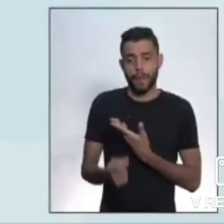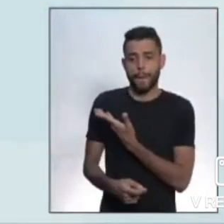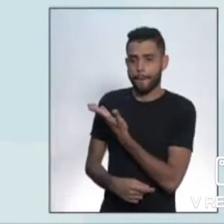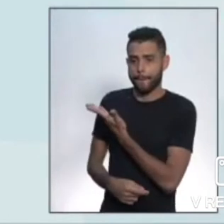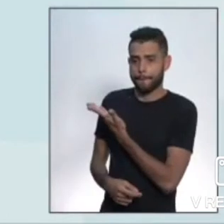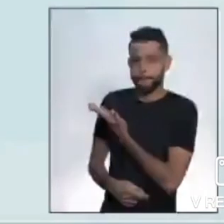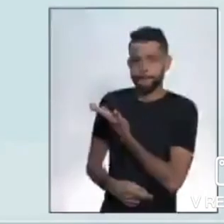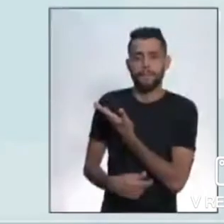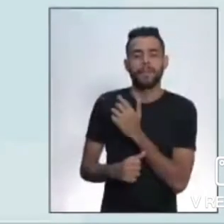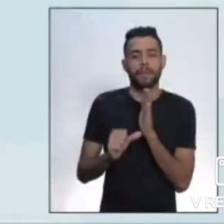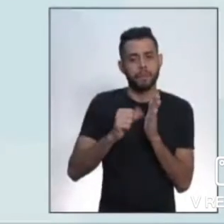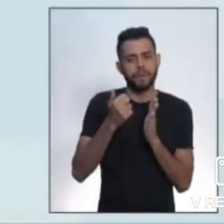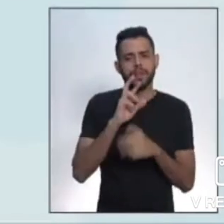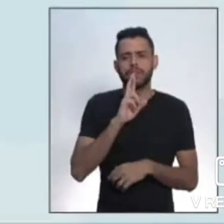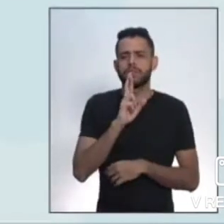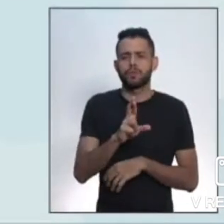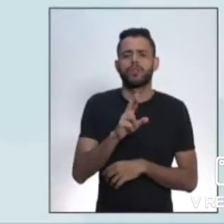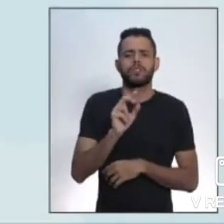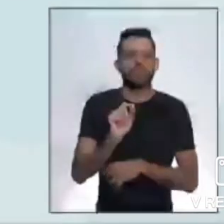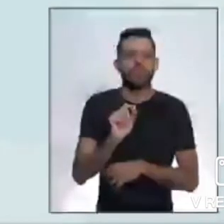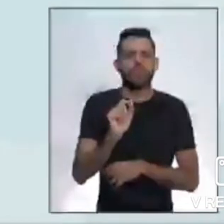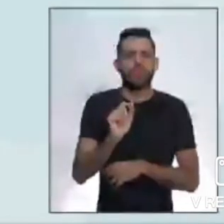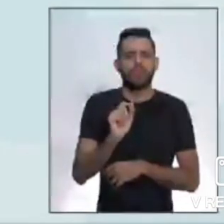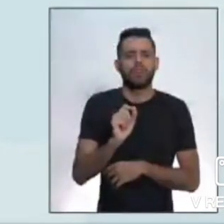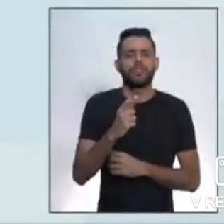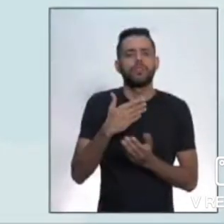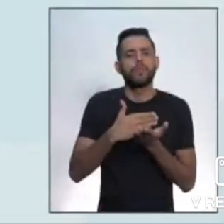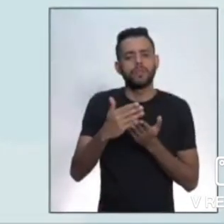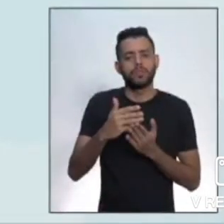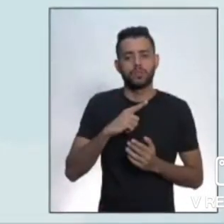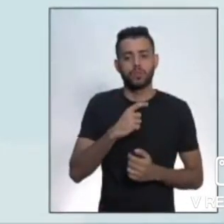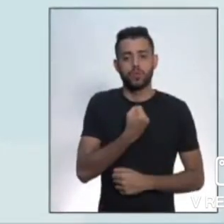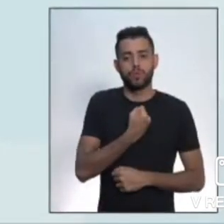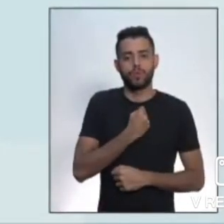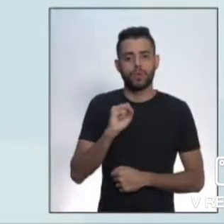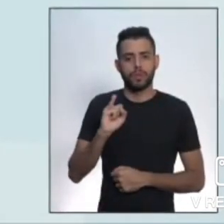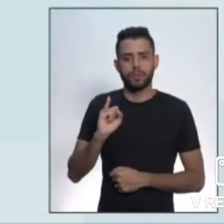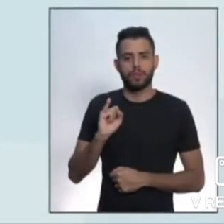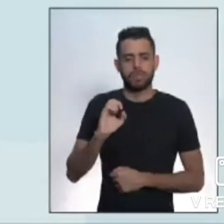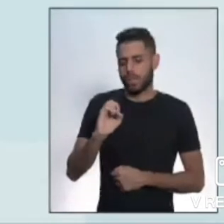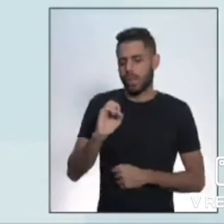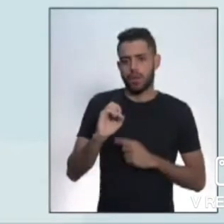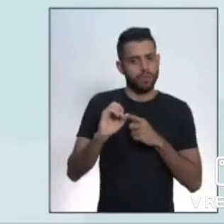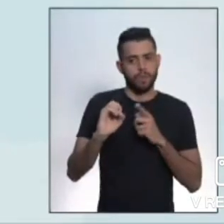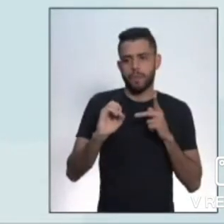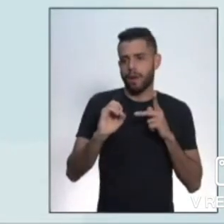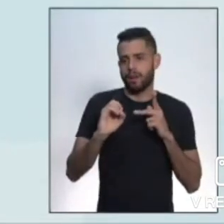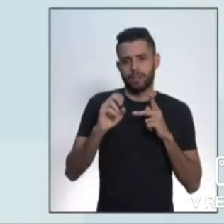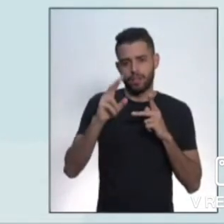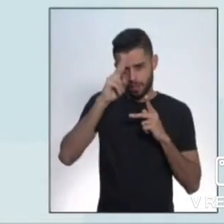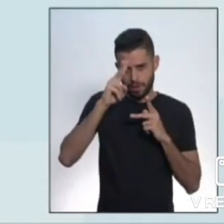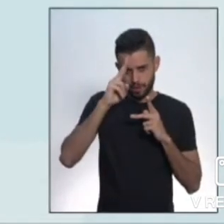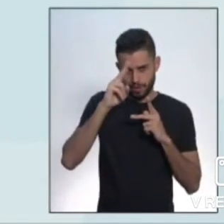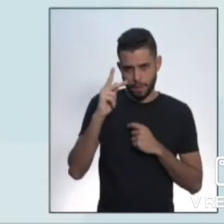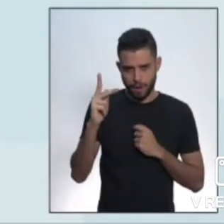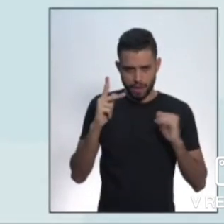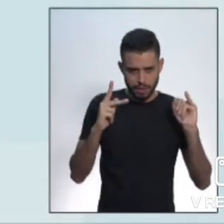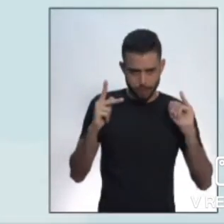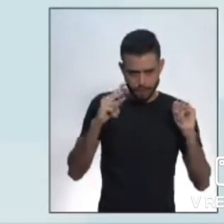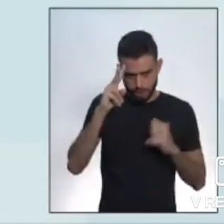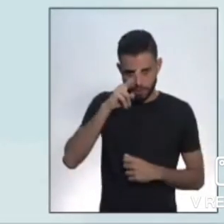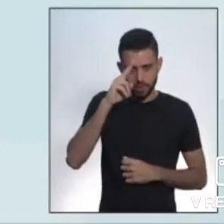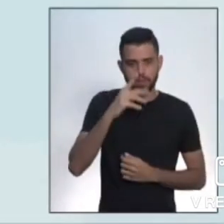resposta. Então eu tenho, começando pelos ímpares, né? Zero não é ímpar, né? Zero não, é par, não. Né? Então